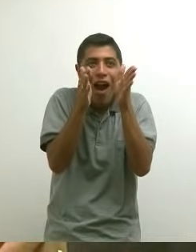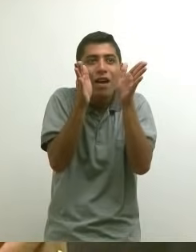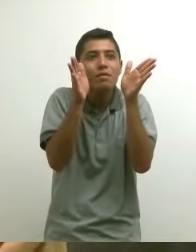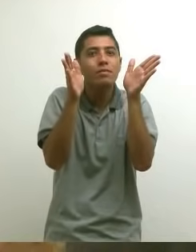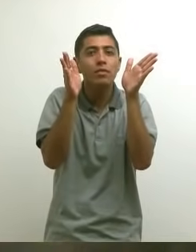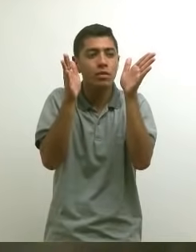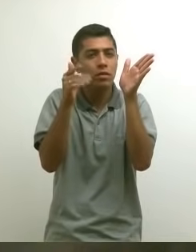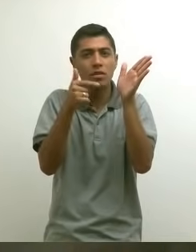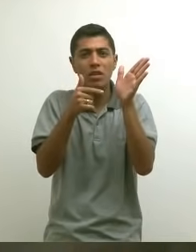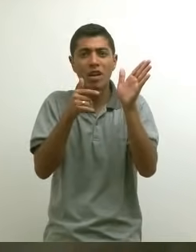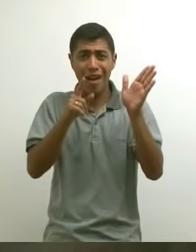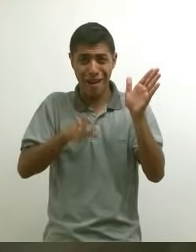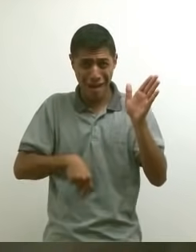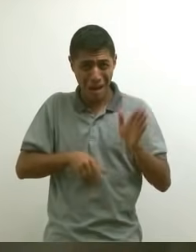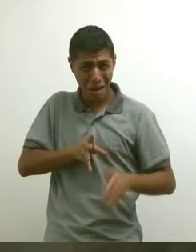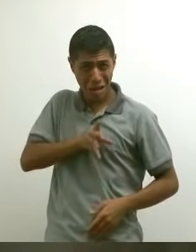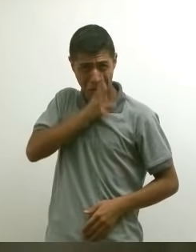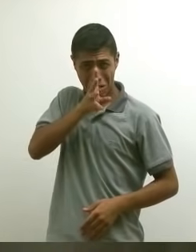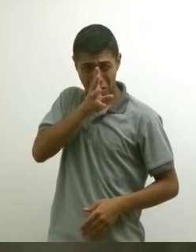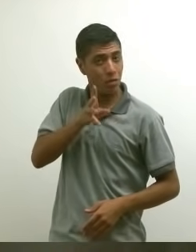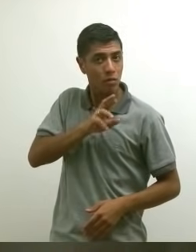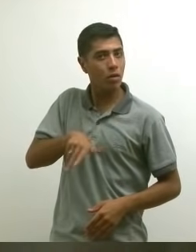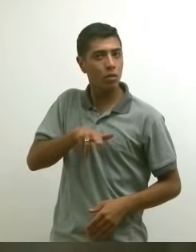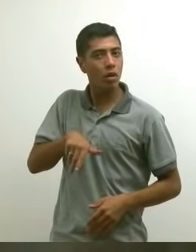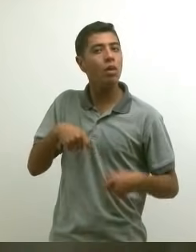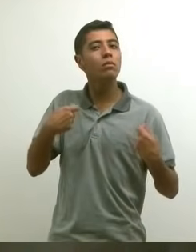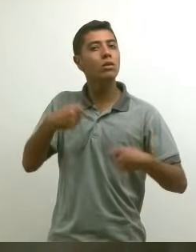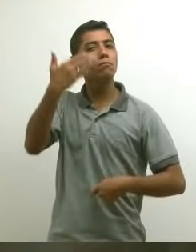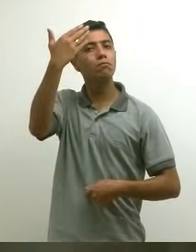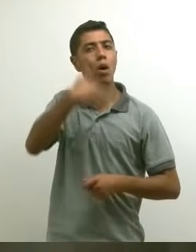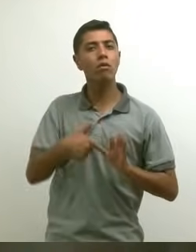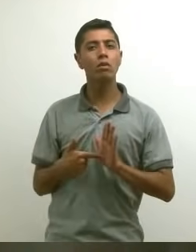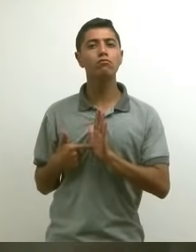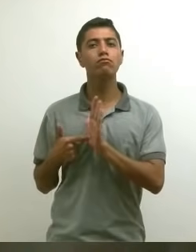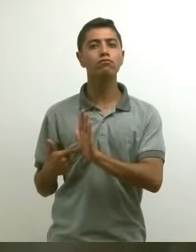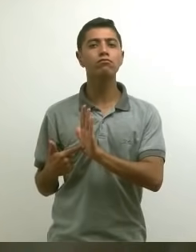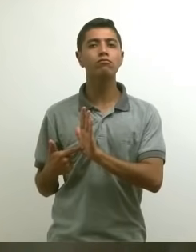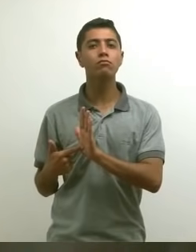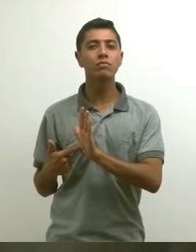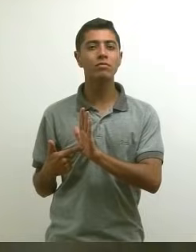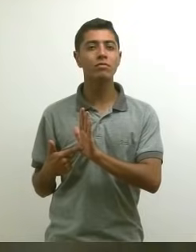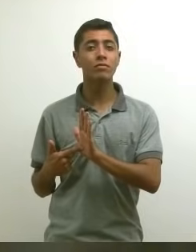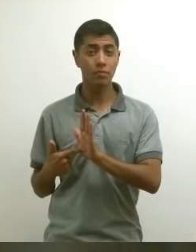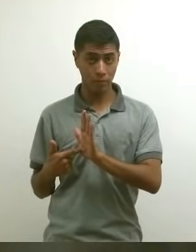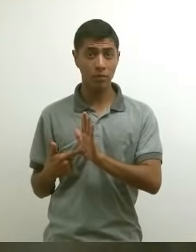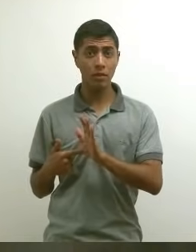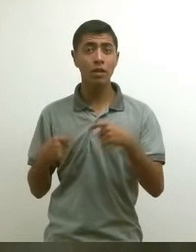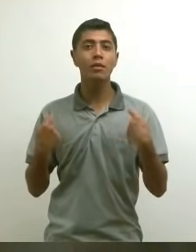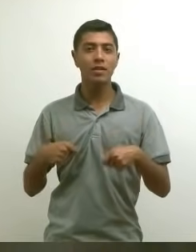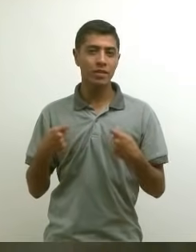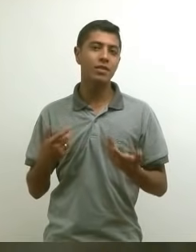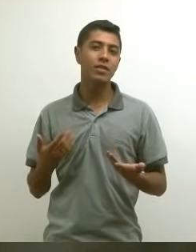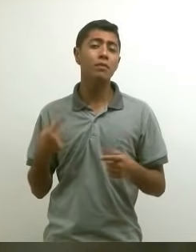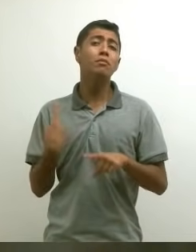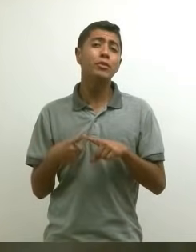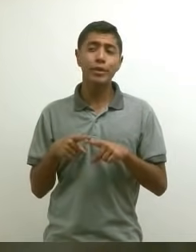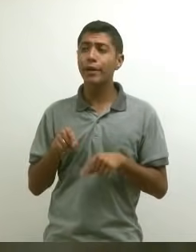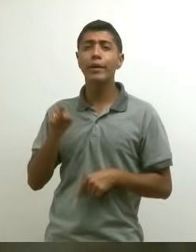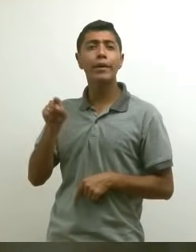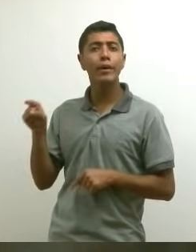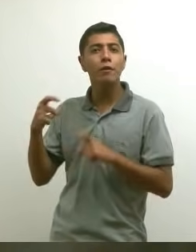evidências senão a gente vai ficar entre o mundo alternativo rip de orientações em um mundo